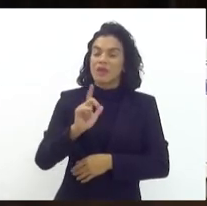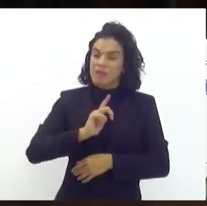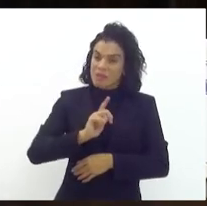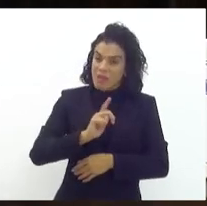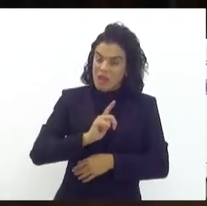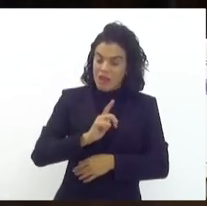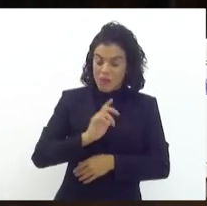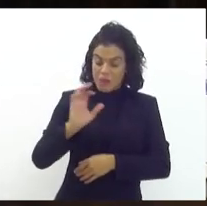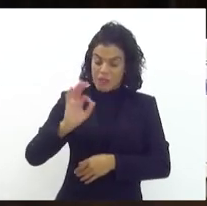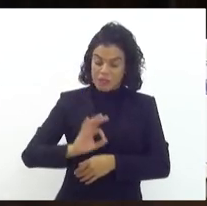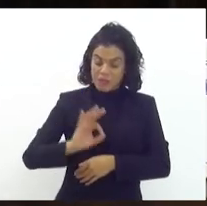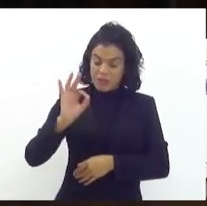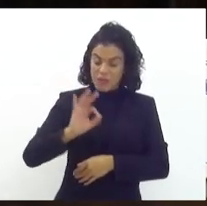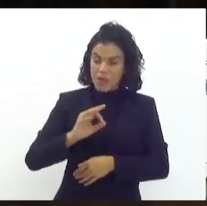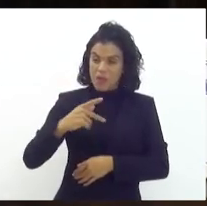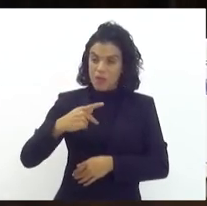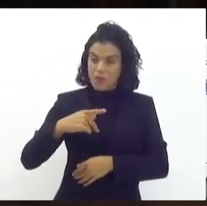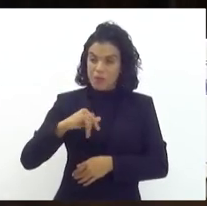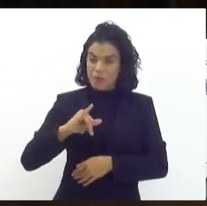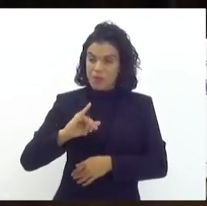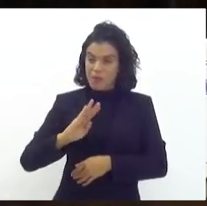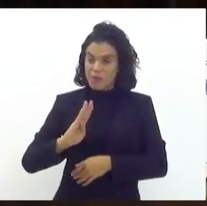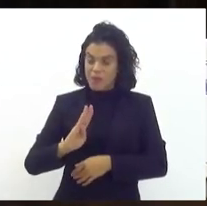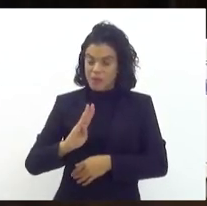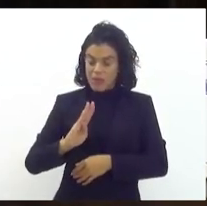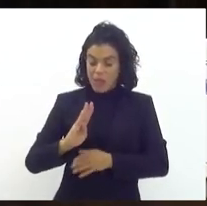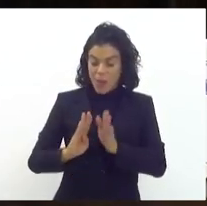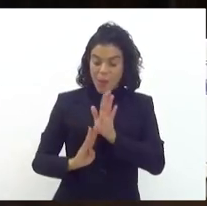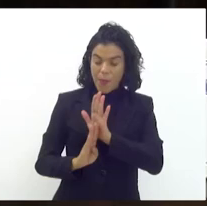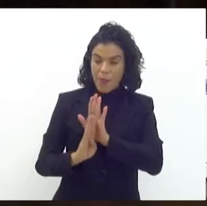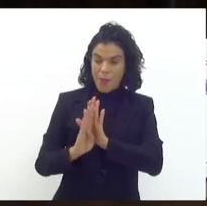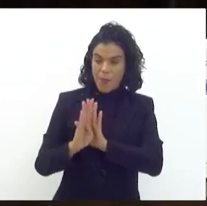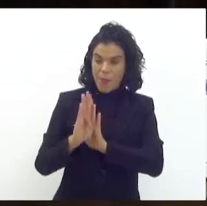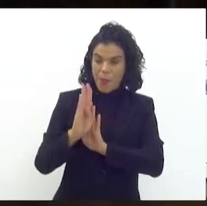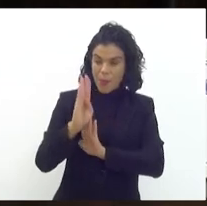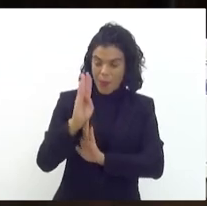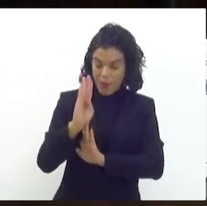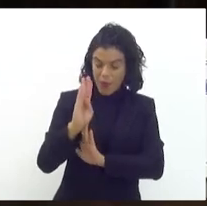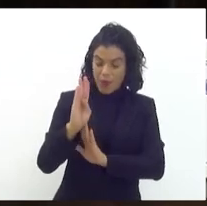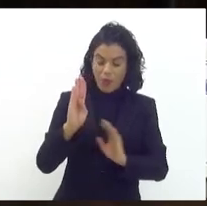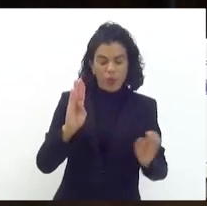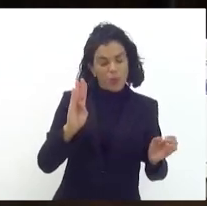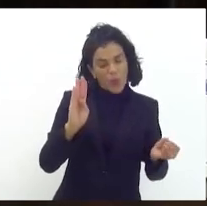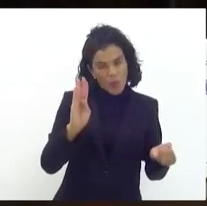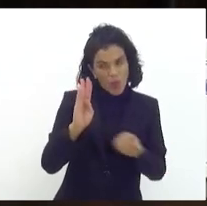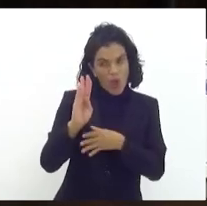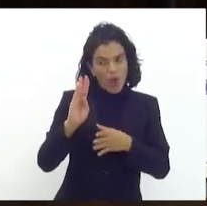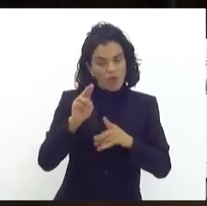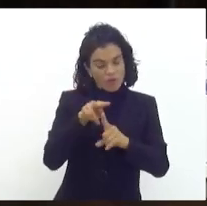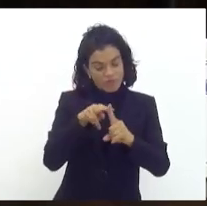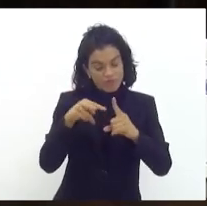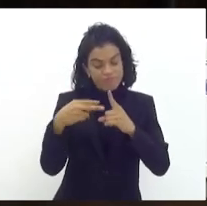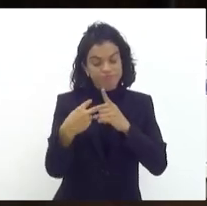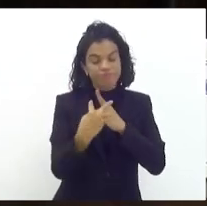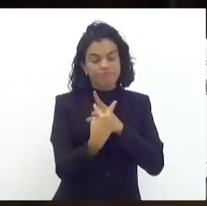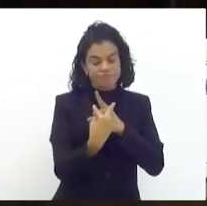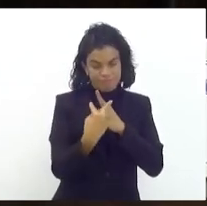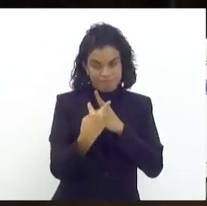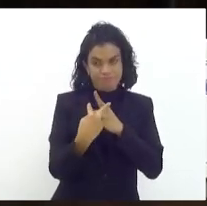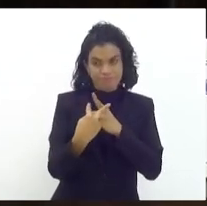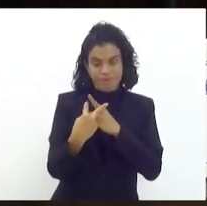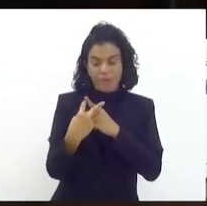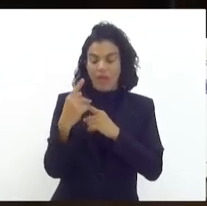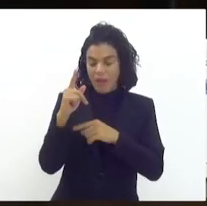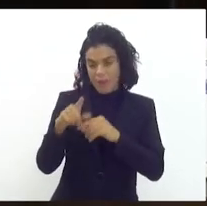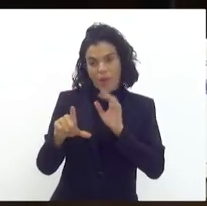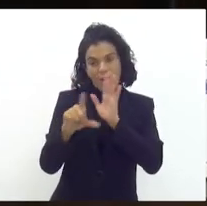o percentual do PIB cresça de uma maneira geral a partir de uma nova lógica e aí a gente já tá falando do